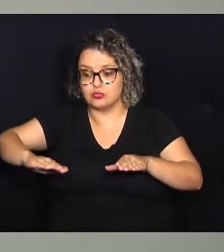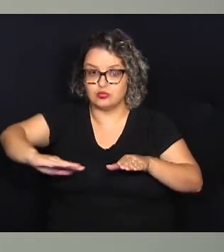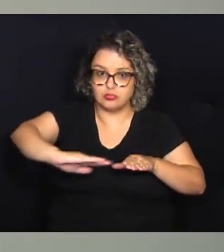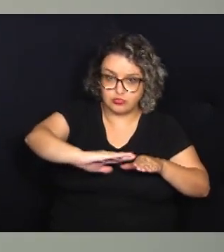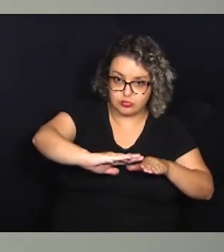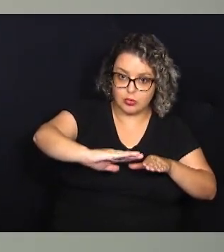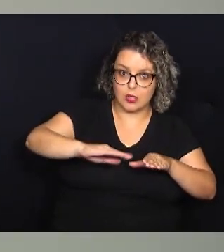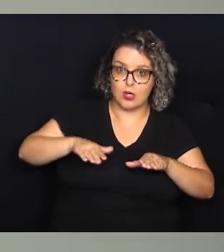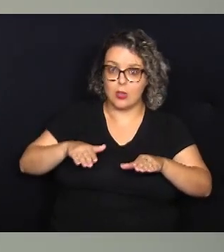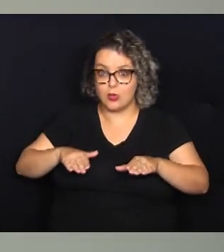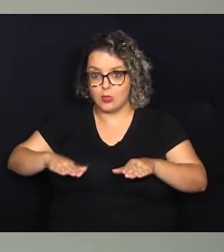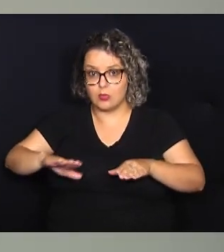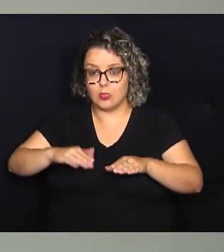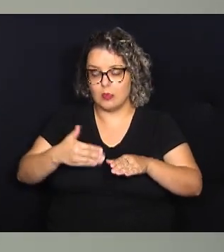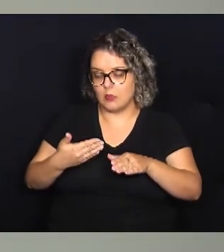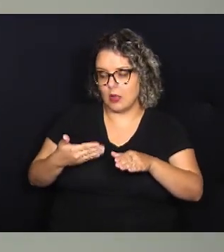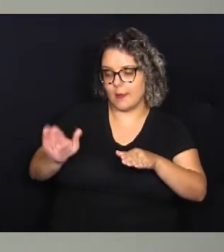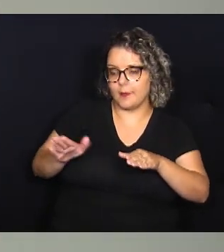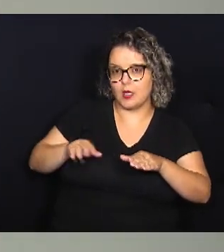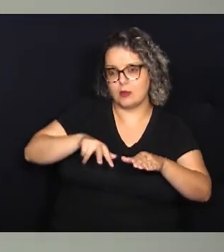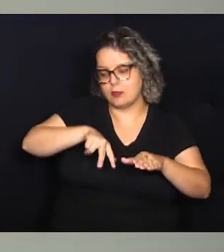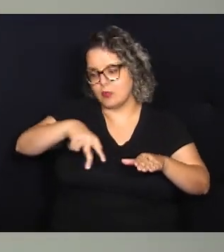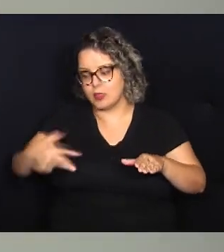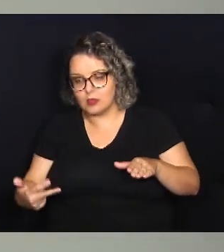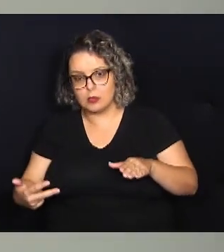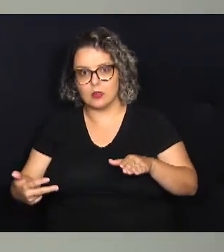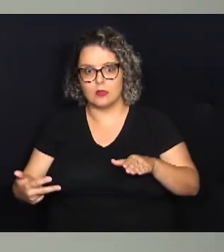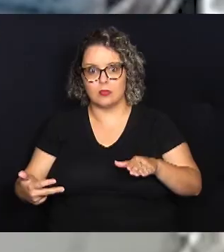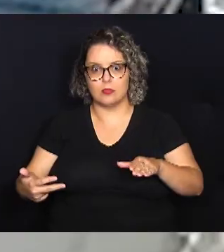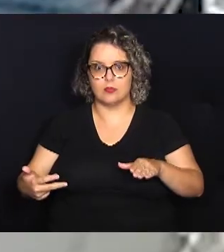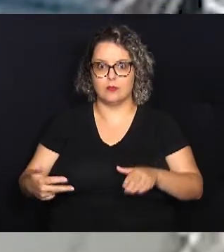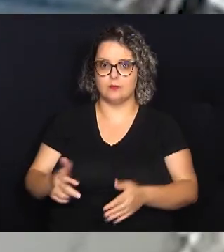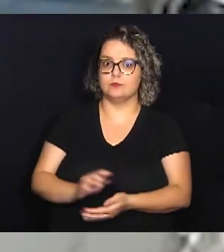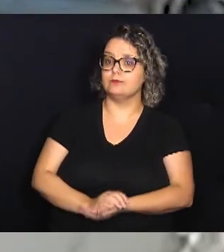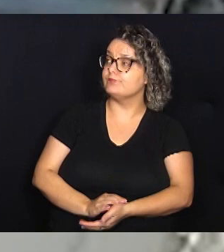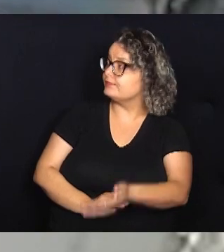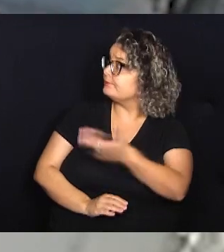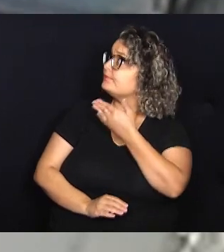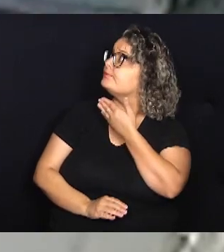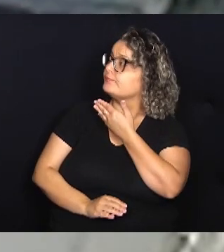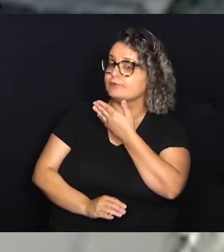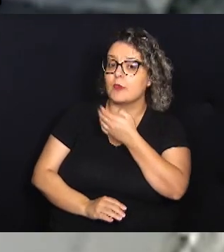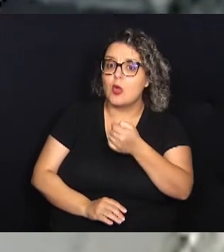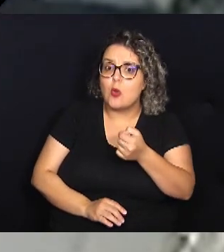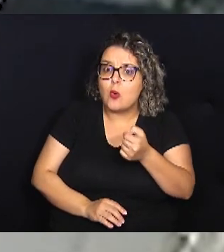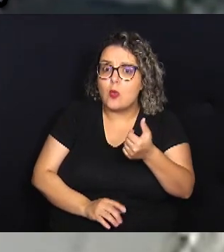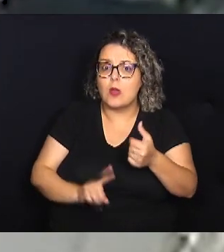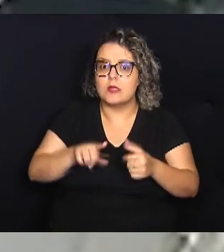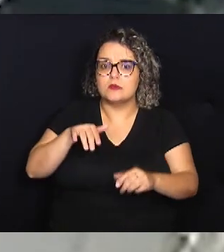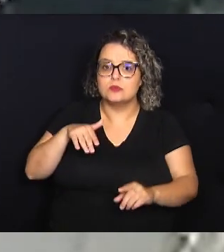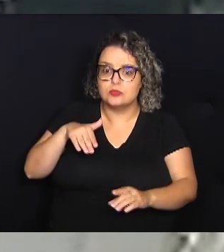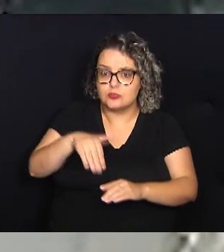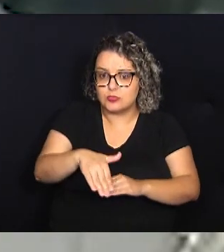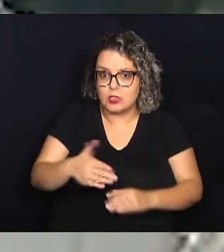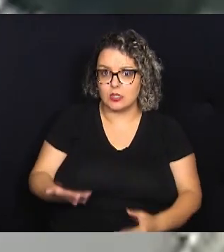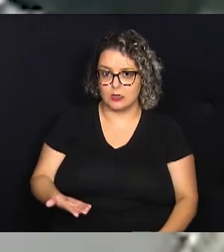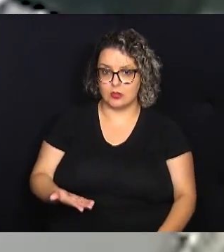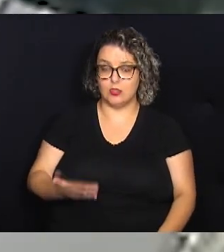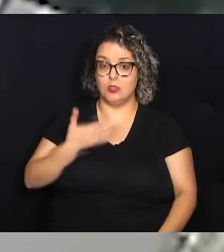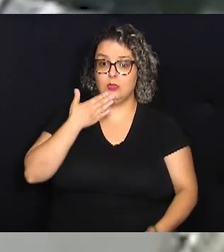veículo faz a curva quando a porta traseira abre e a criança cai no chão por pouco ela não é